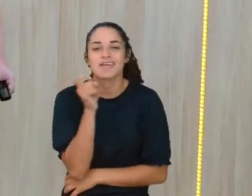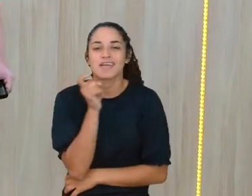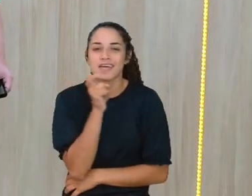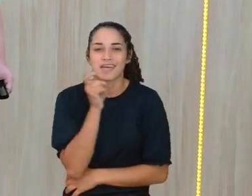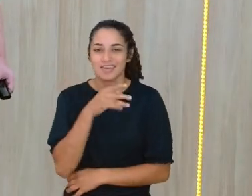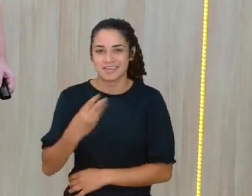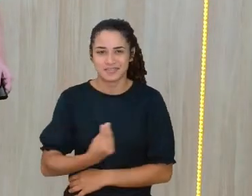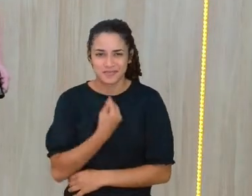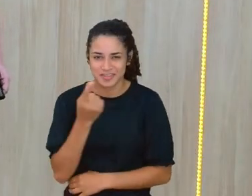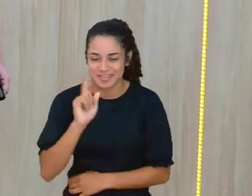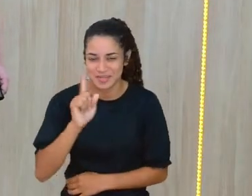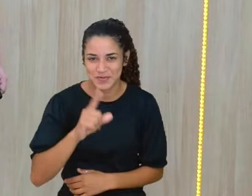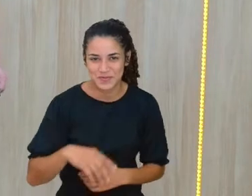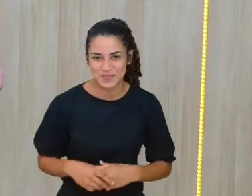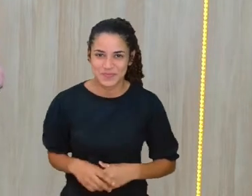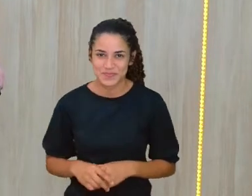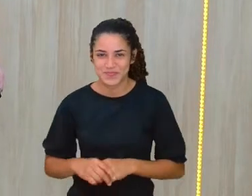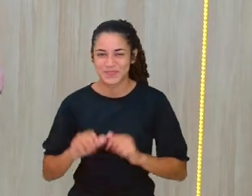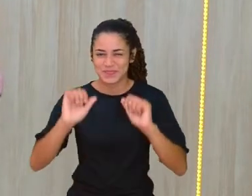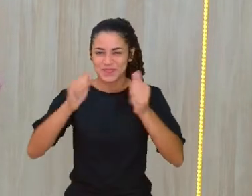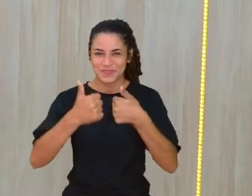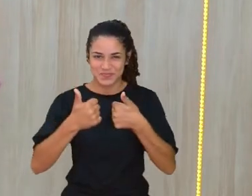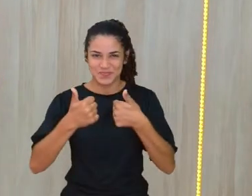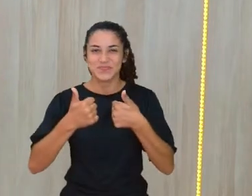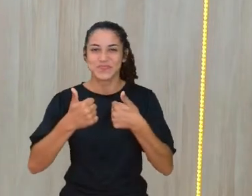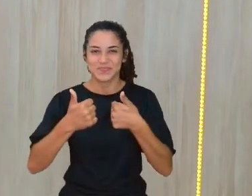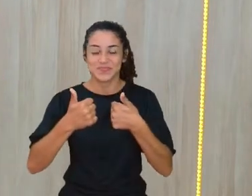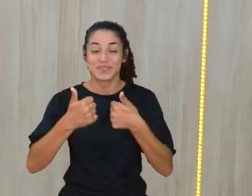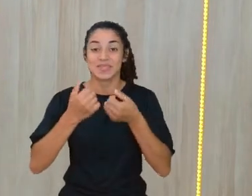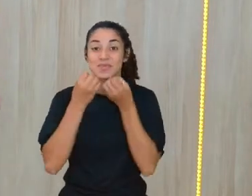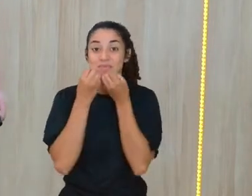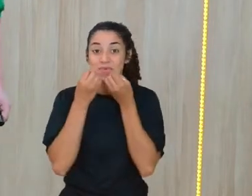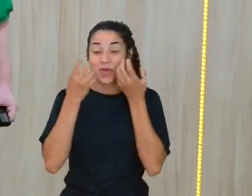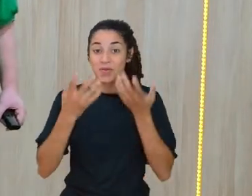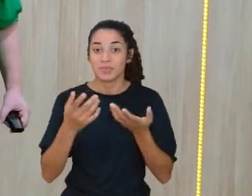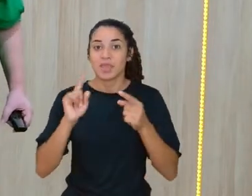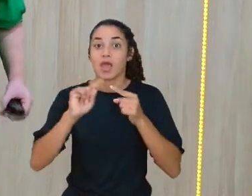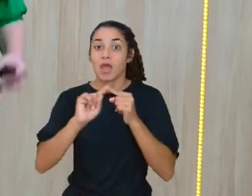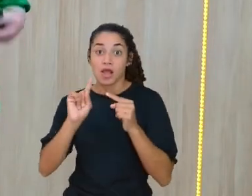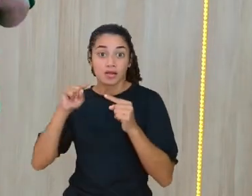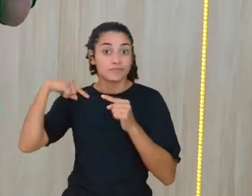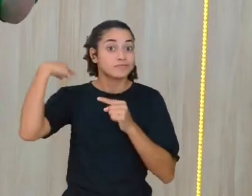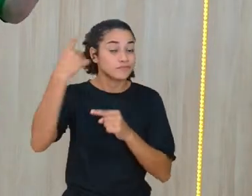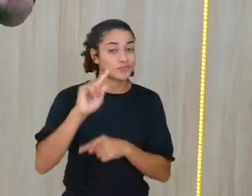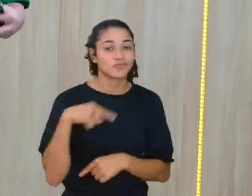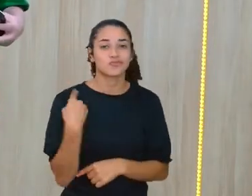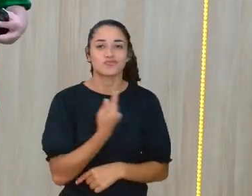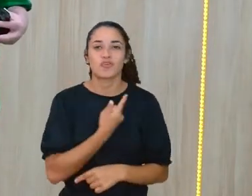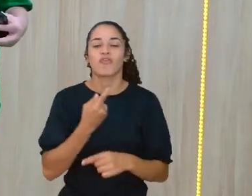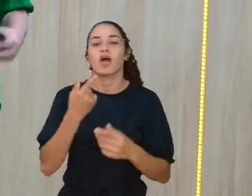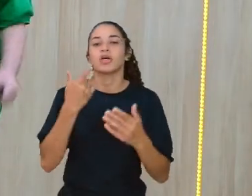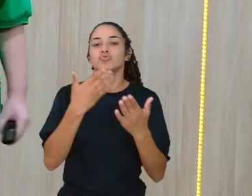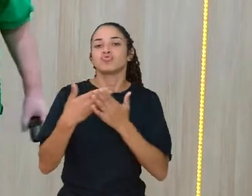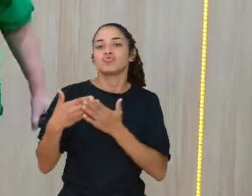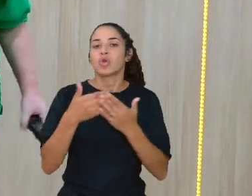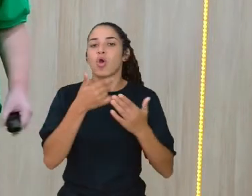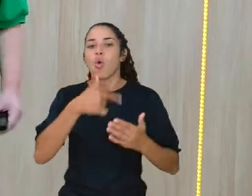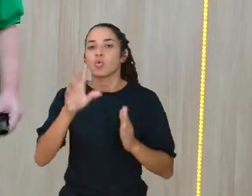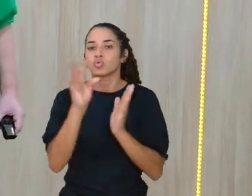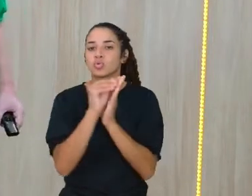não existe. Tá, pessoal? Bom, na próxima aula a gente vai entrar no outro